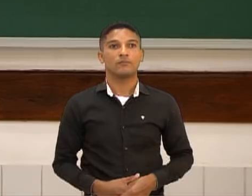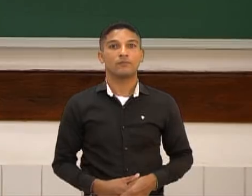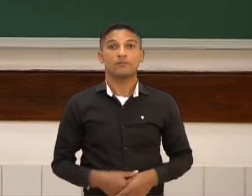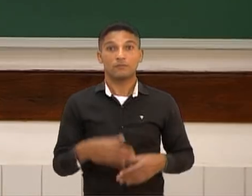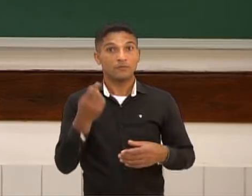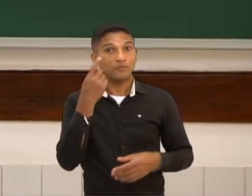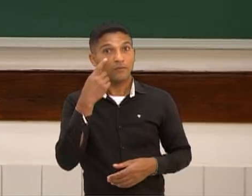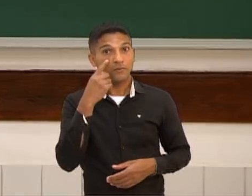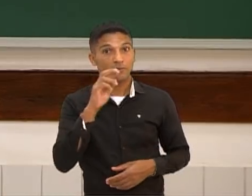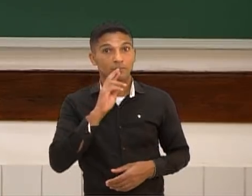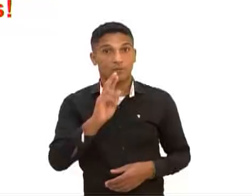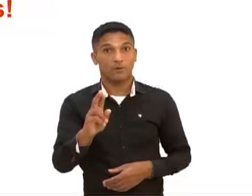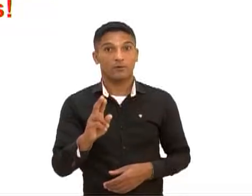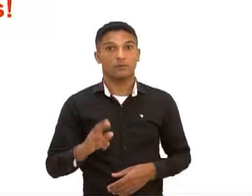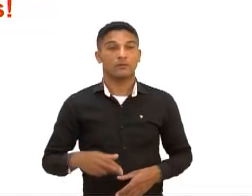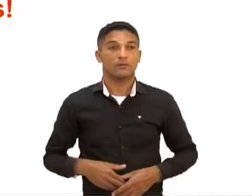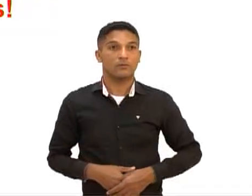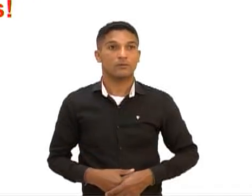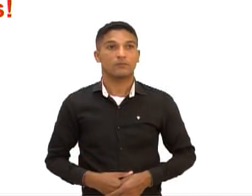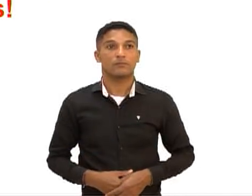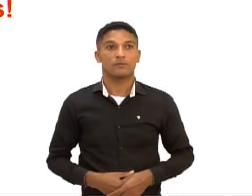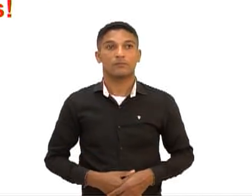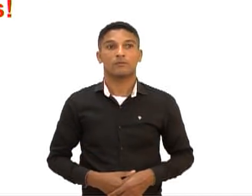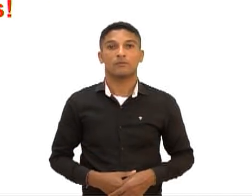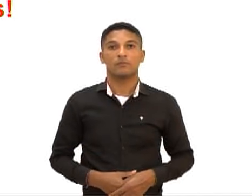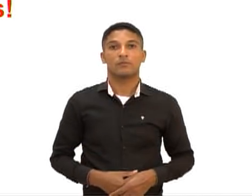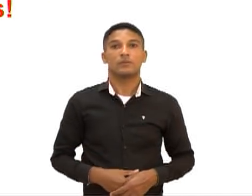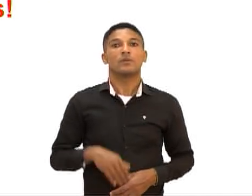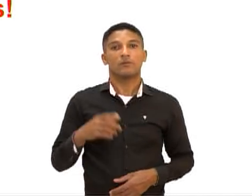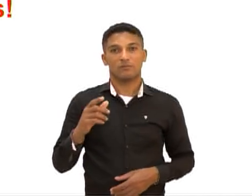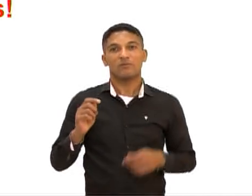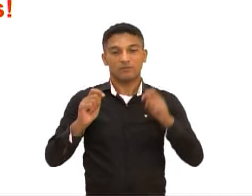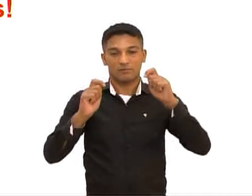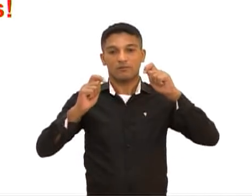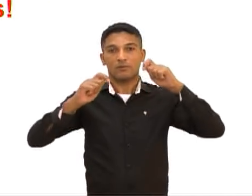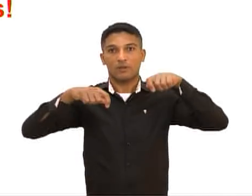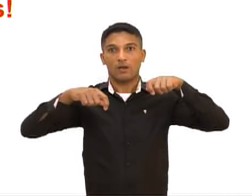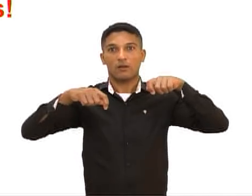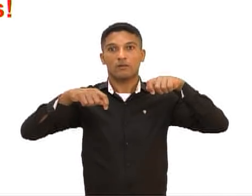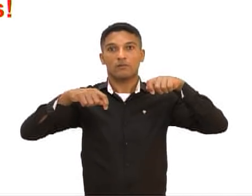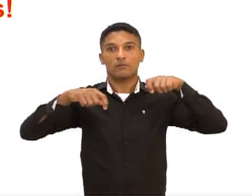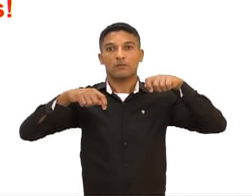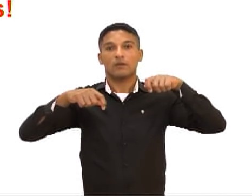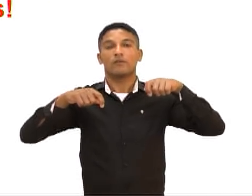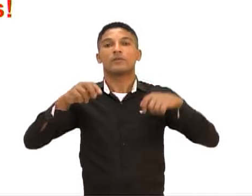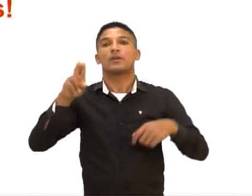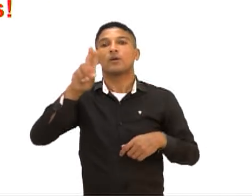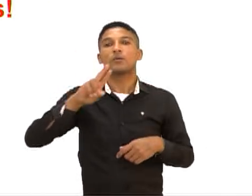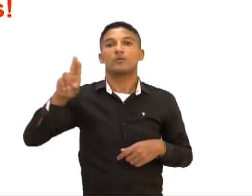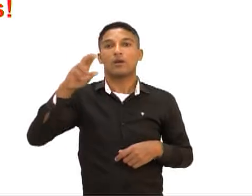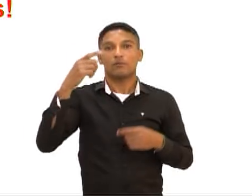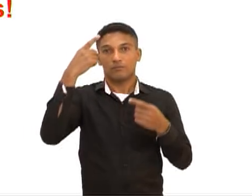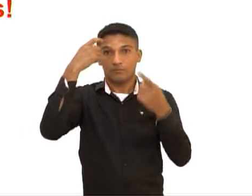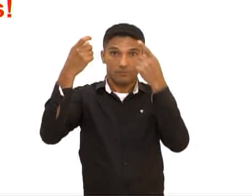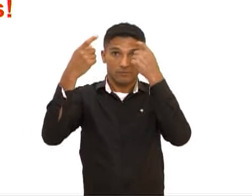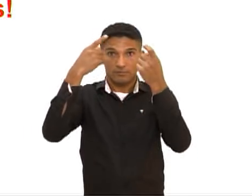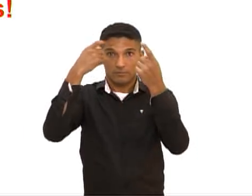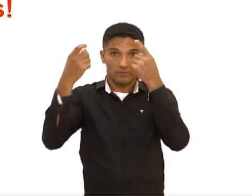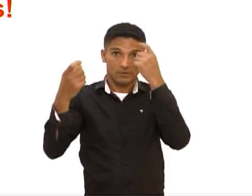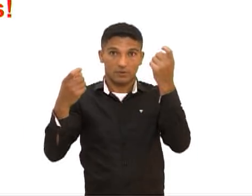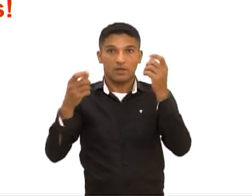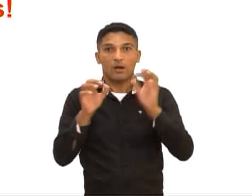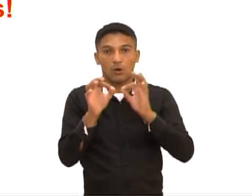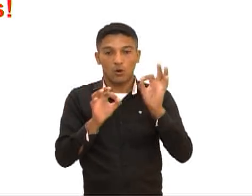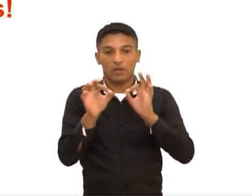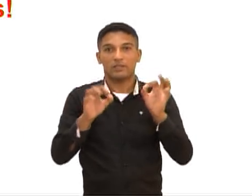Vamos verificar, pessoal? Então, são inúmeras as possibilidades de vocês terem usado aí a inventividade, a criatividade de vocês para